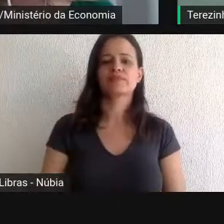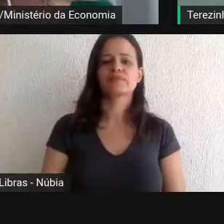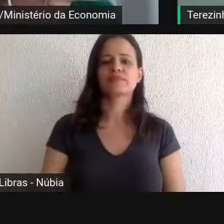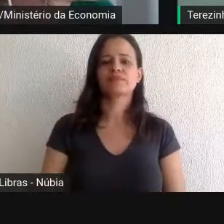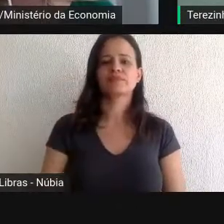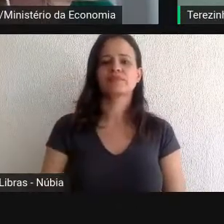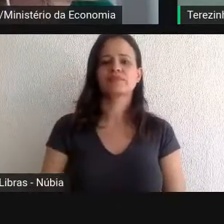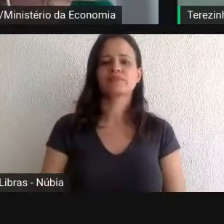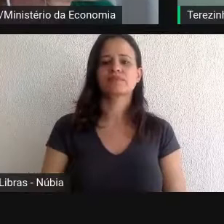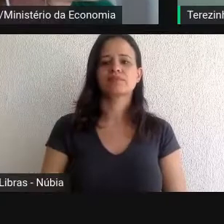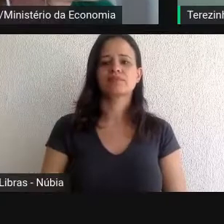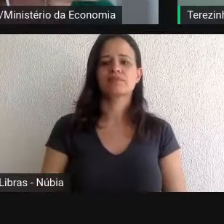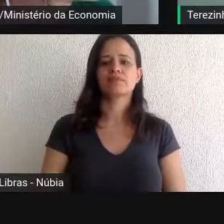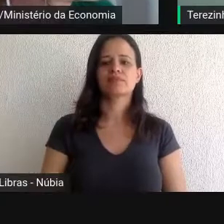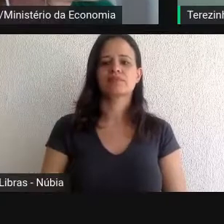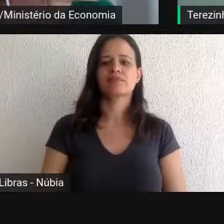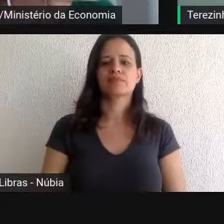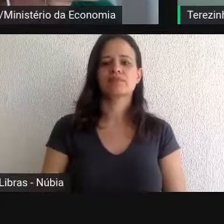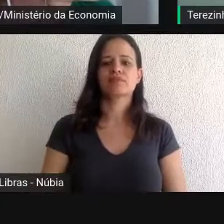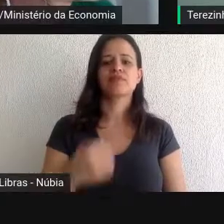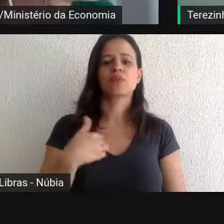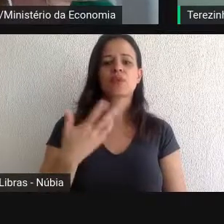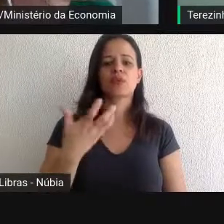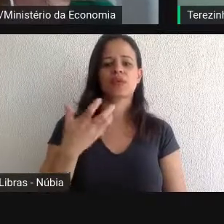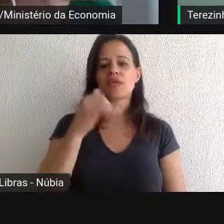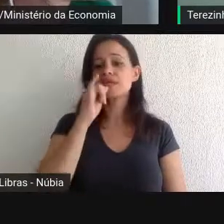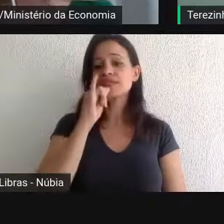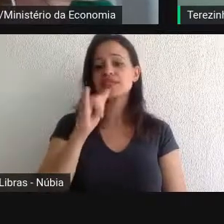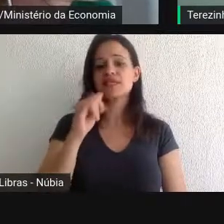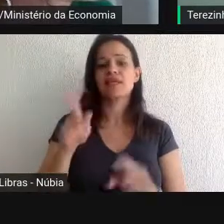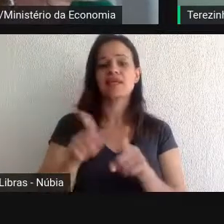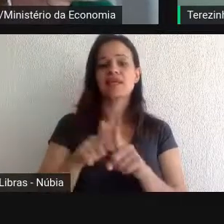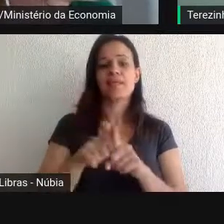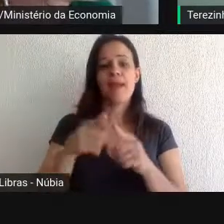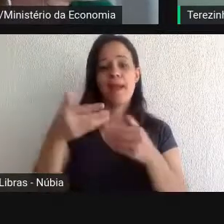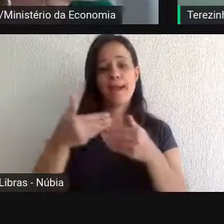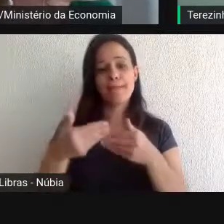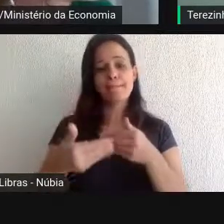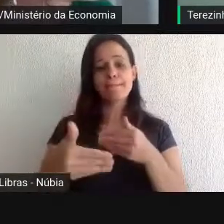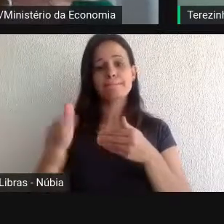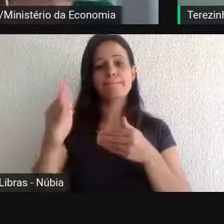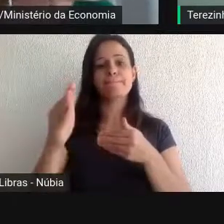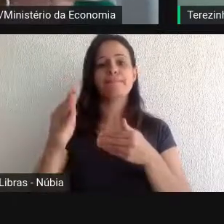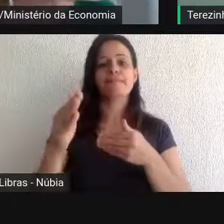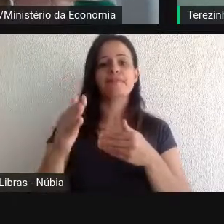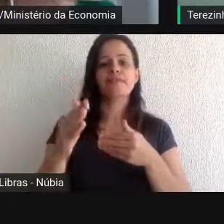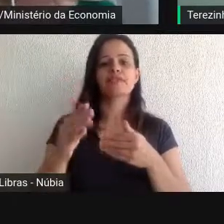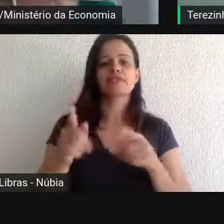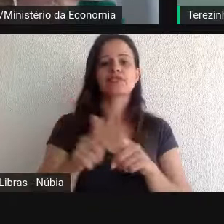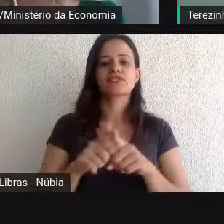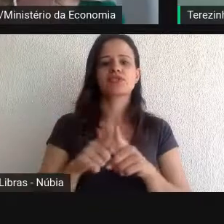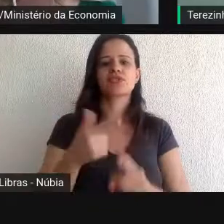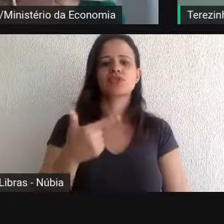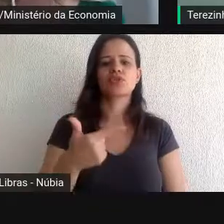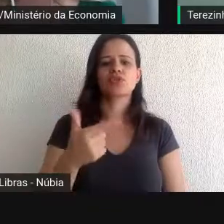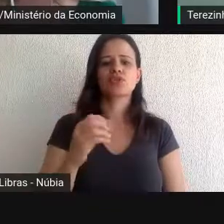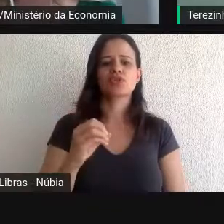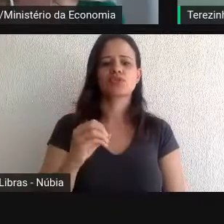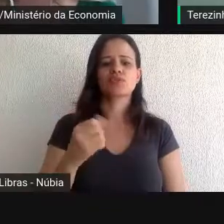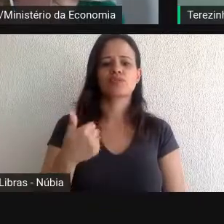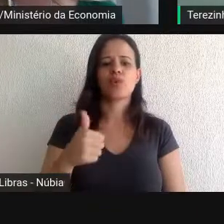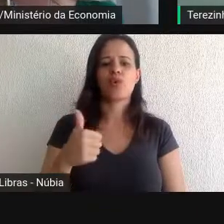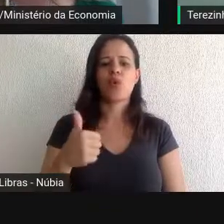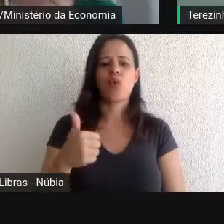Exato. Eu queria dizer que, a partir da lei, né, 2011,